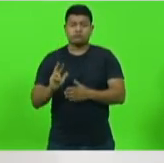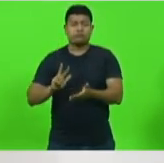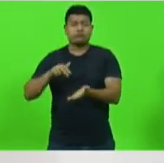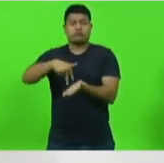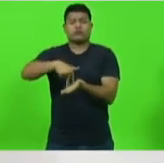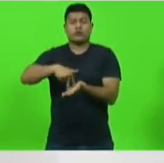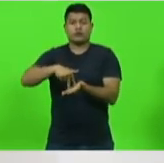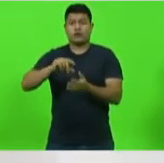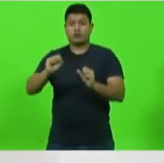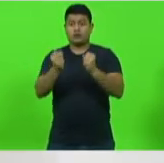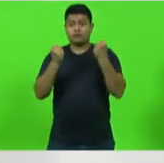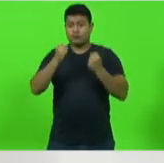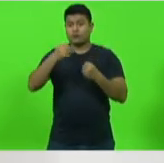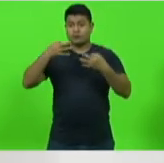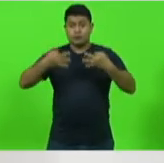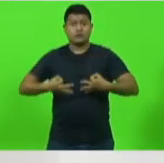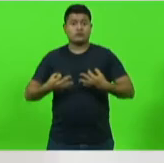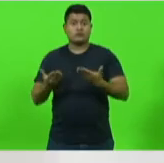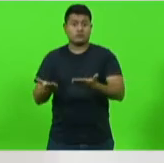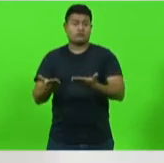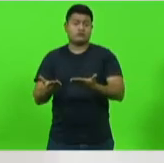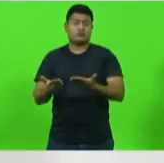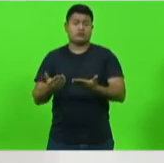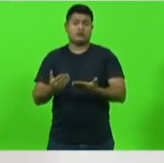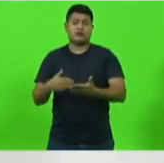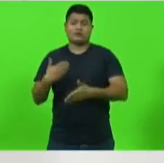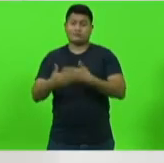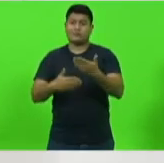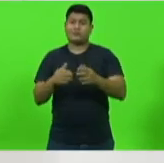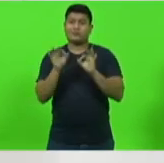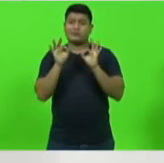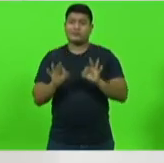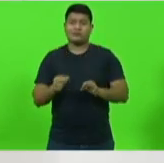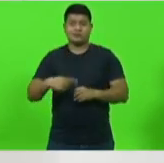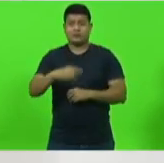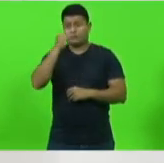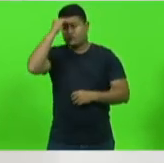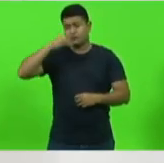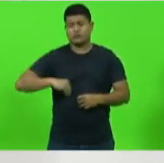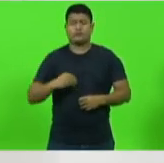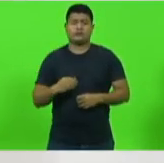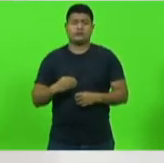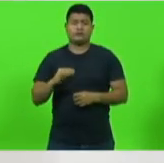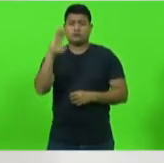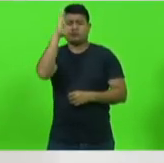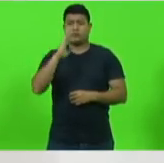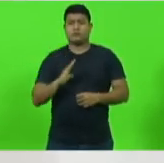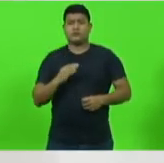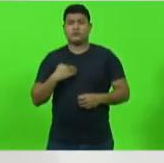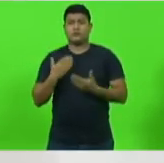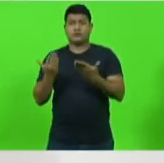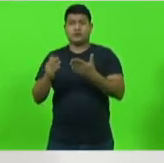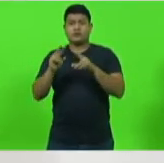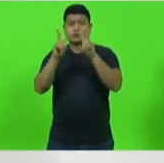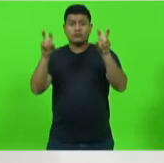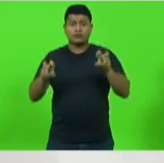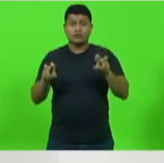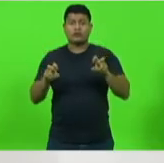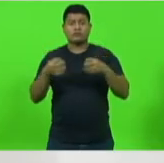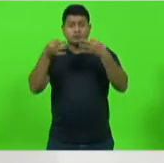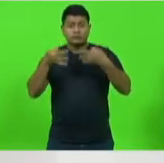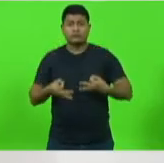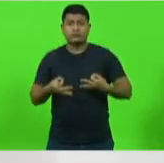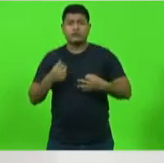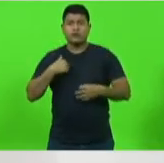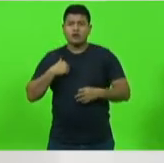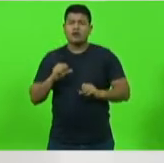certo. Aí, o senhor pode ter certeza, desistimos do Brasil. Enquanto houver uma pauta justa para ser defendida nessa casa, eu